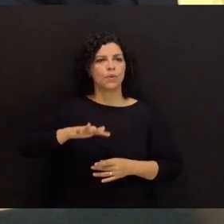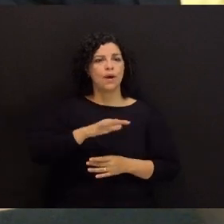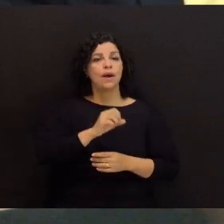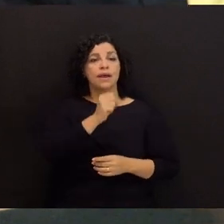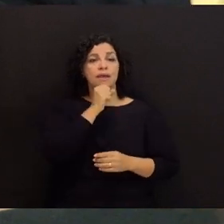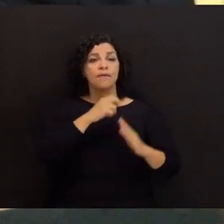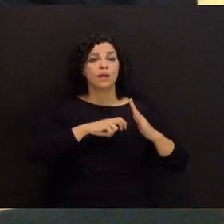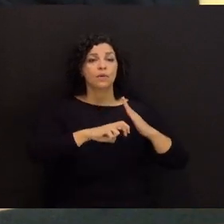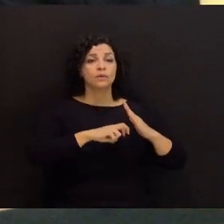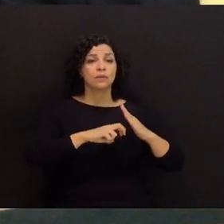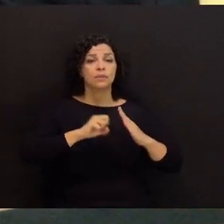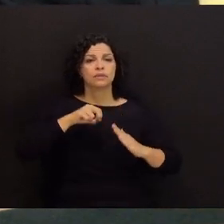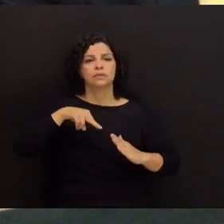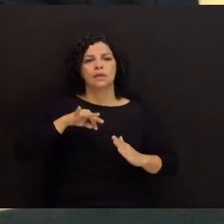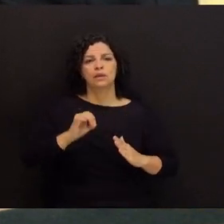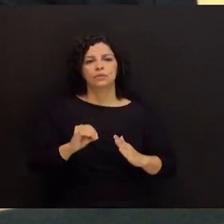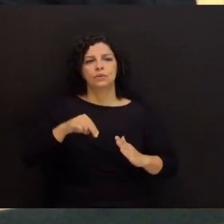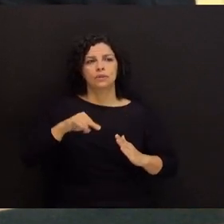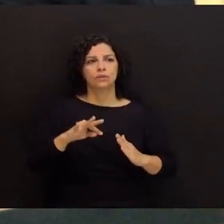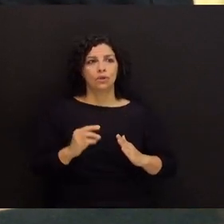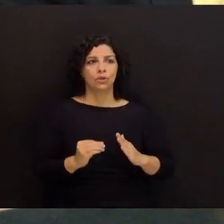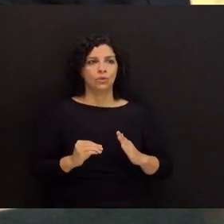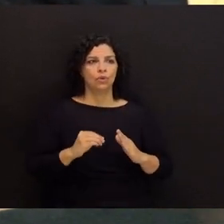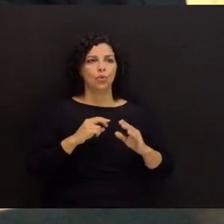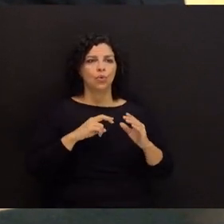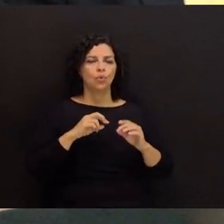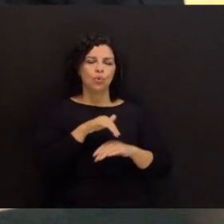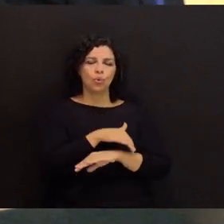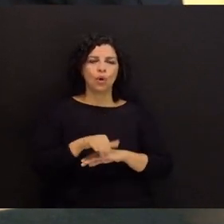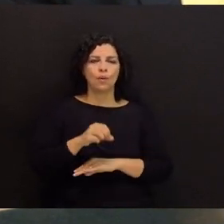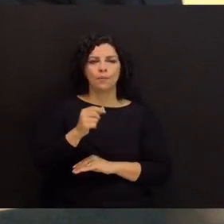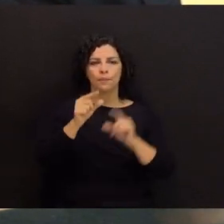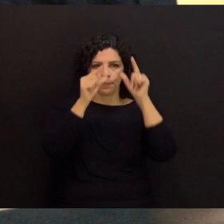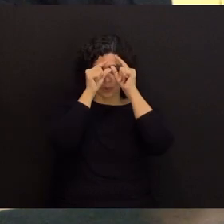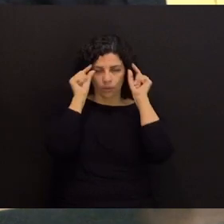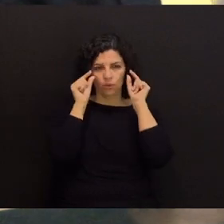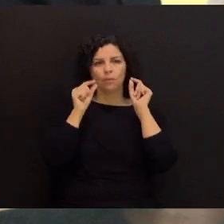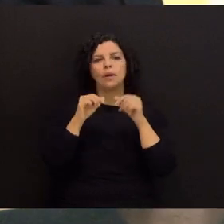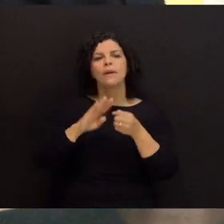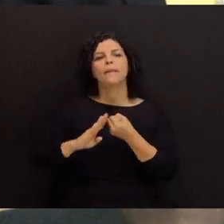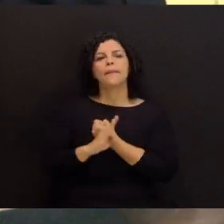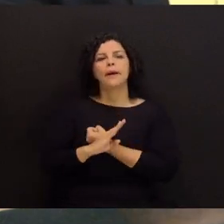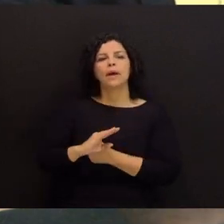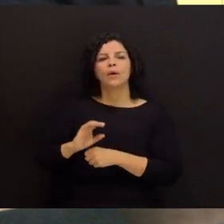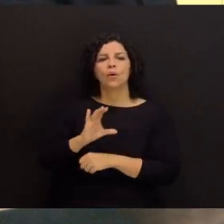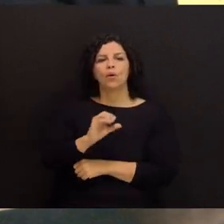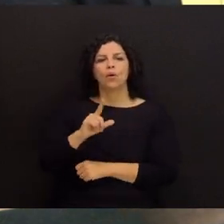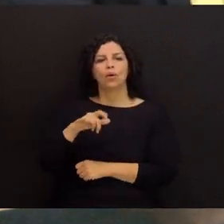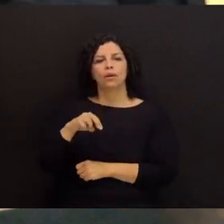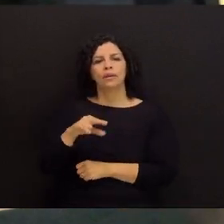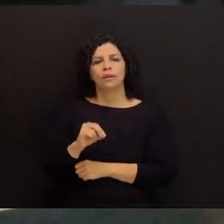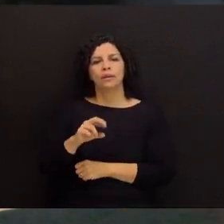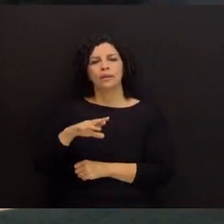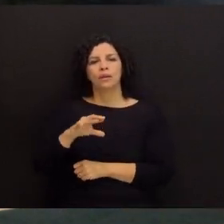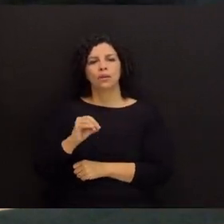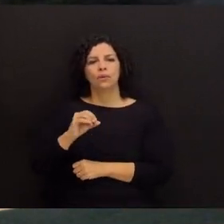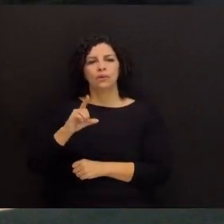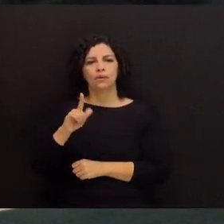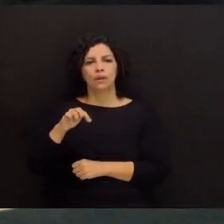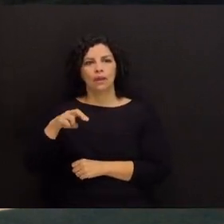cemei Santo Antônio localizado na Rua Monteiro Lobato no bairro Santo Antônio da Colônia Rio Grande indicação